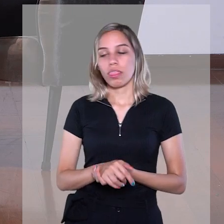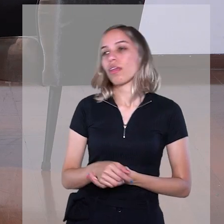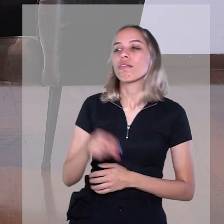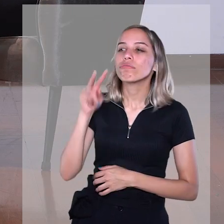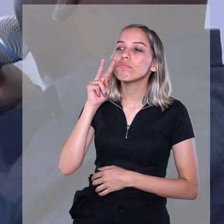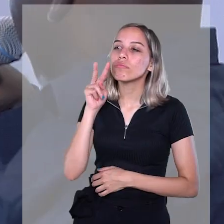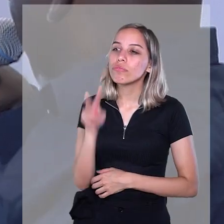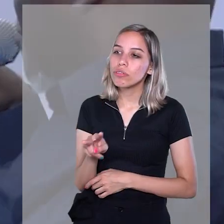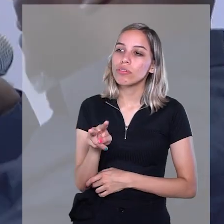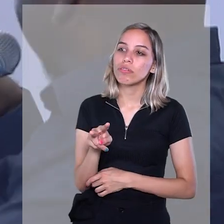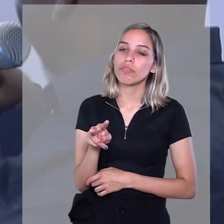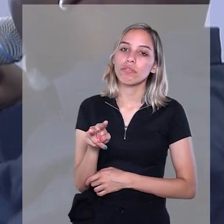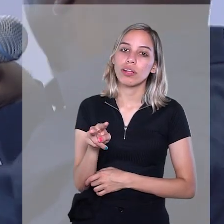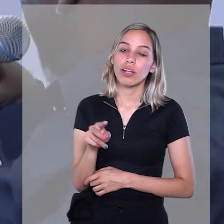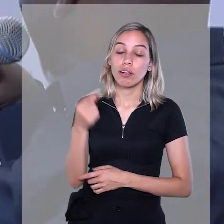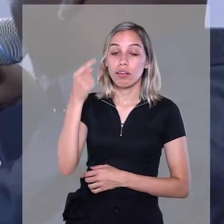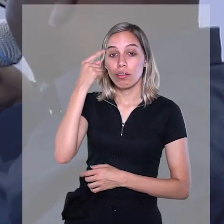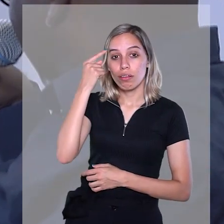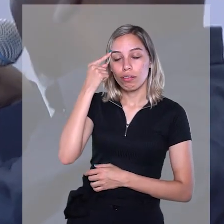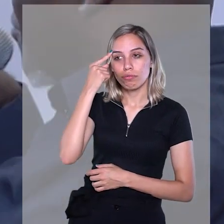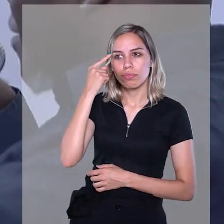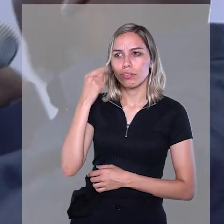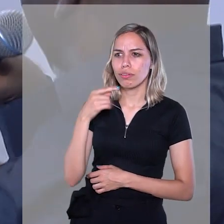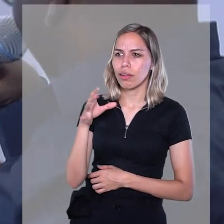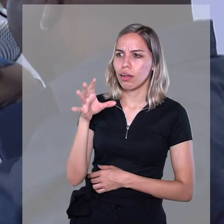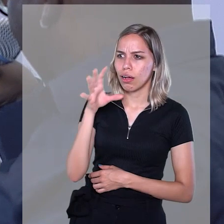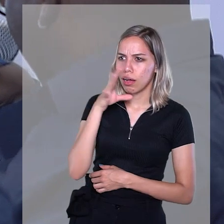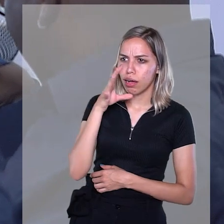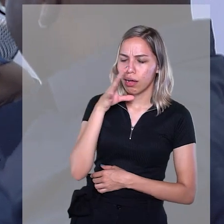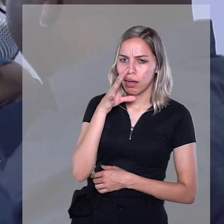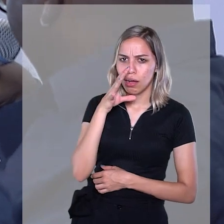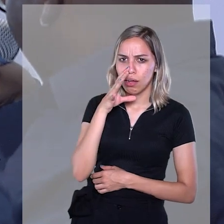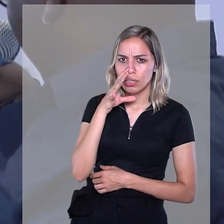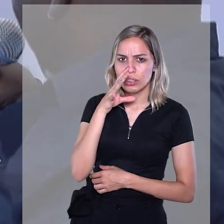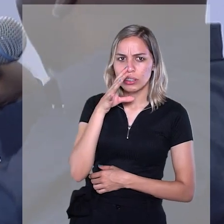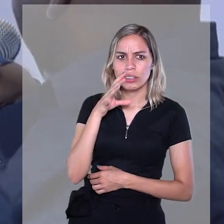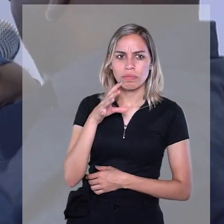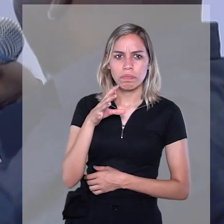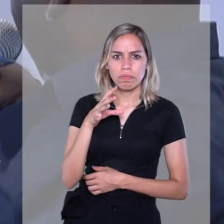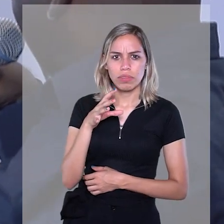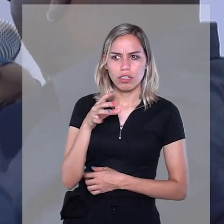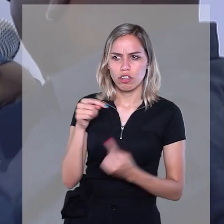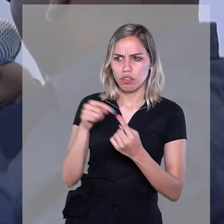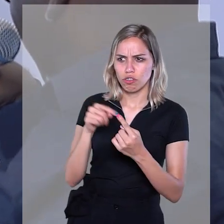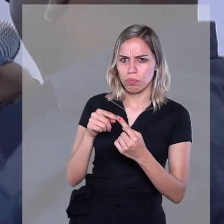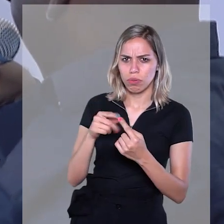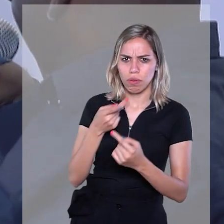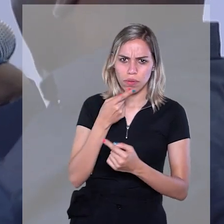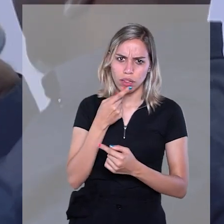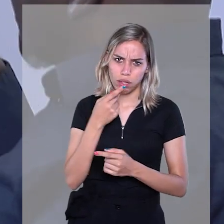de narrações, o que eu acho de uma exatidão, é um erro certo, chamar a transmissão de futebol de